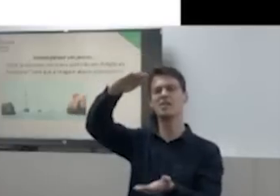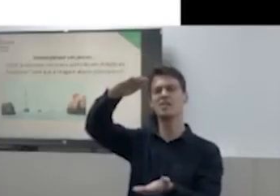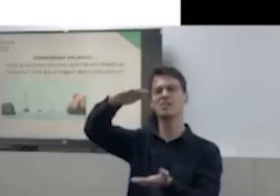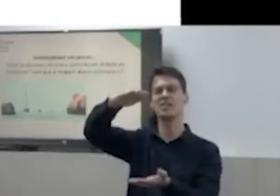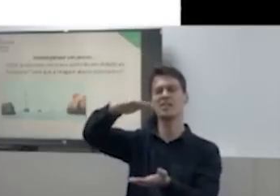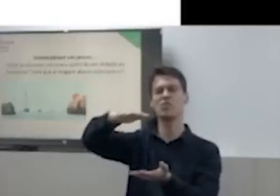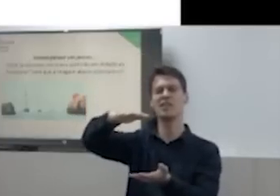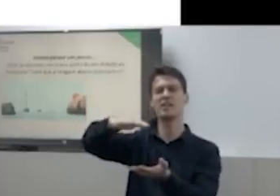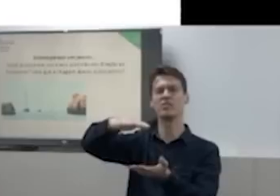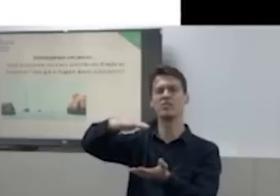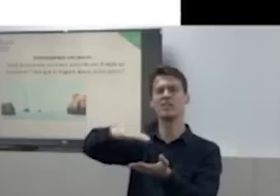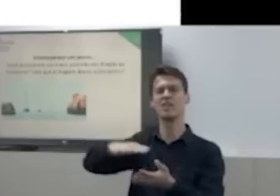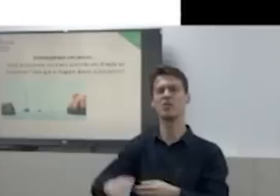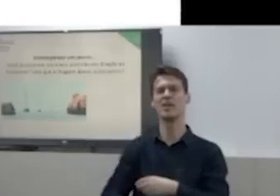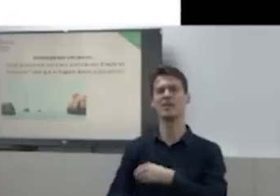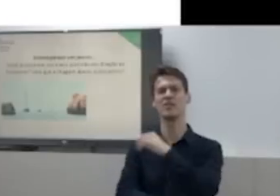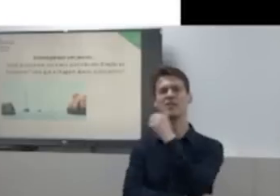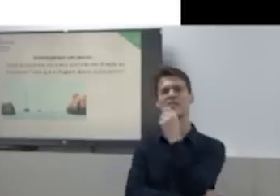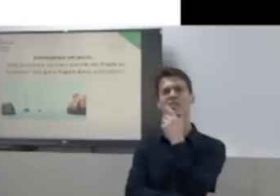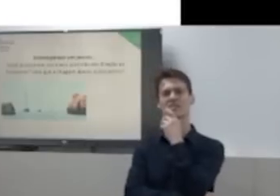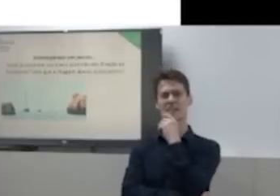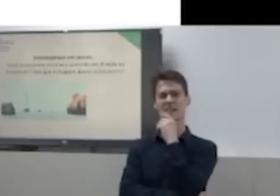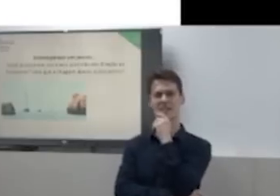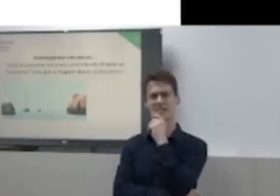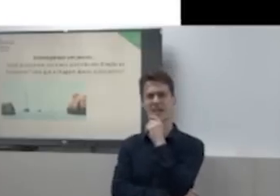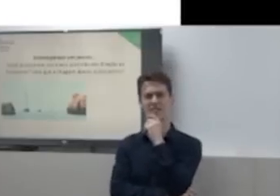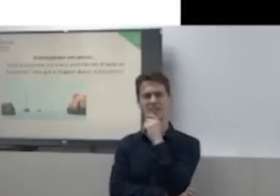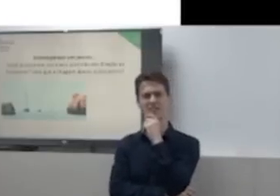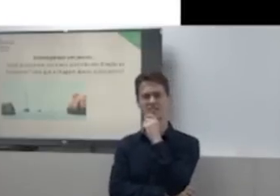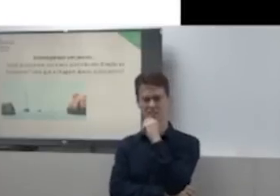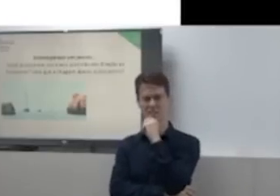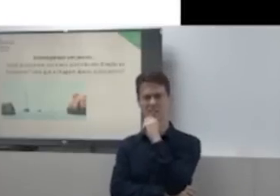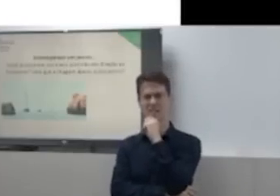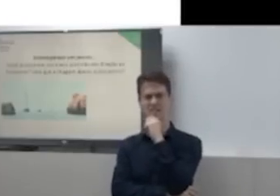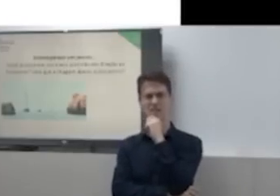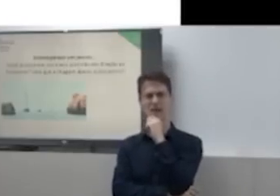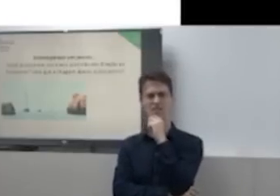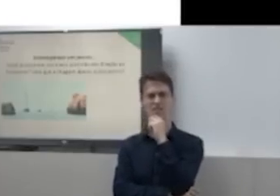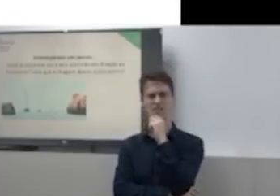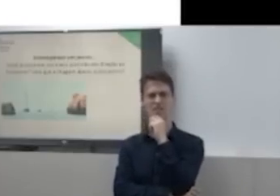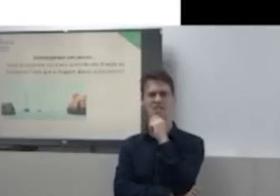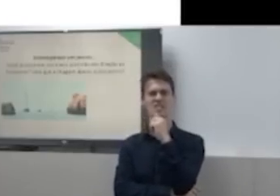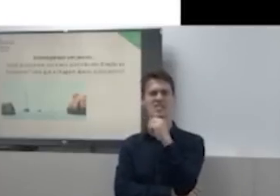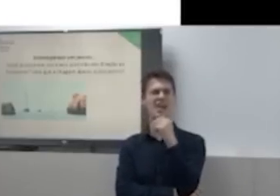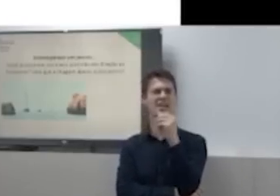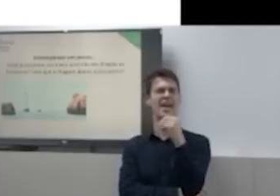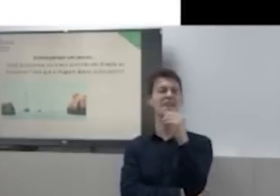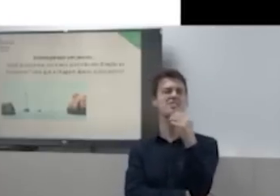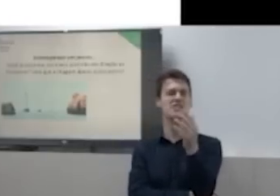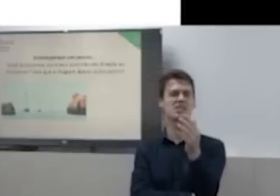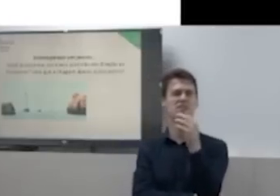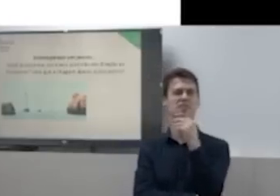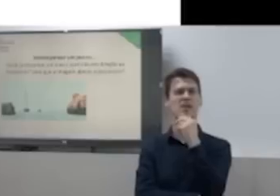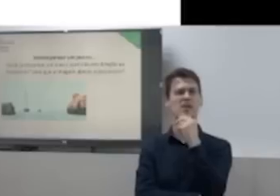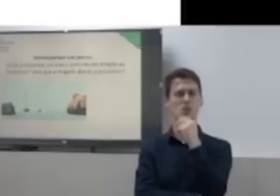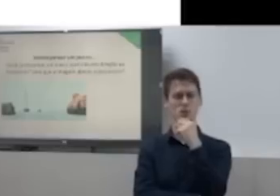vez ele está ficando pequenininho. Ele está encolhendo, ele está encolhendo. Será que ele está certa? Será que está certa essa imagem? Será que é assim